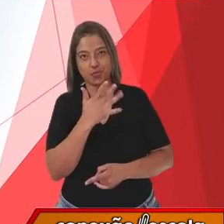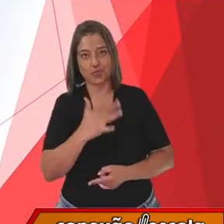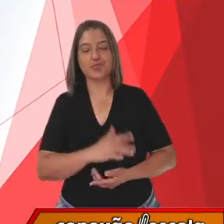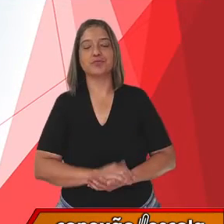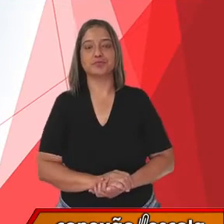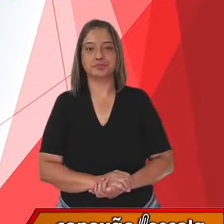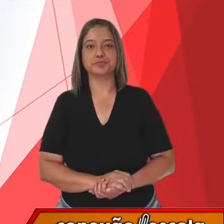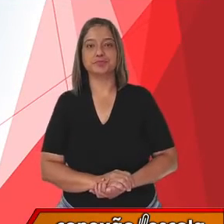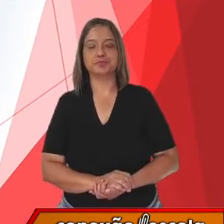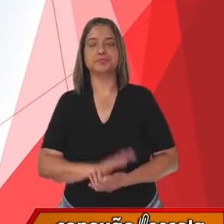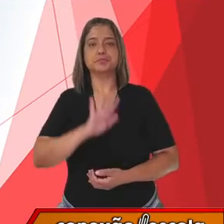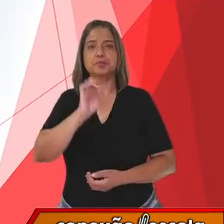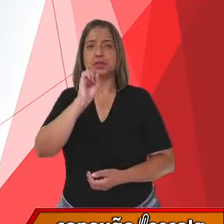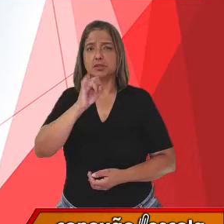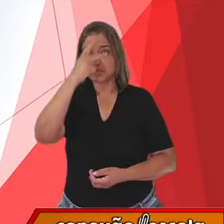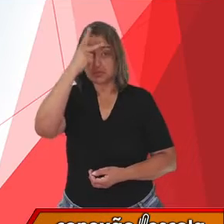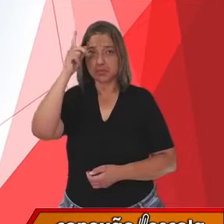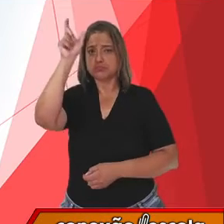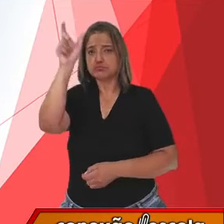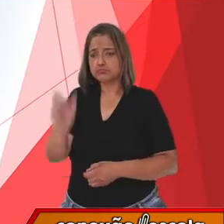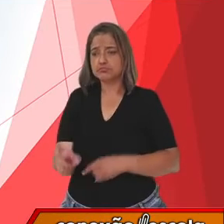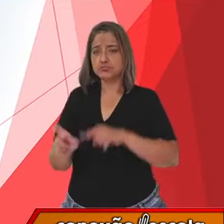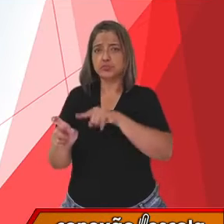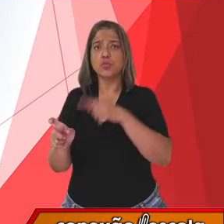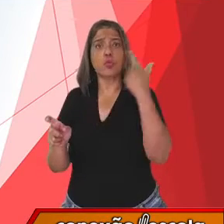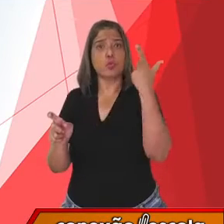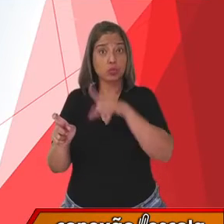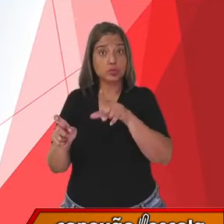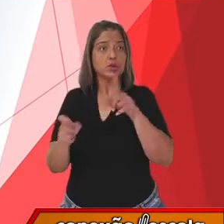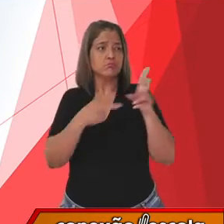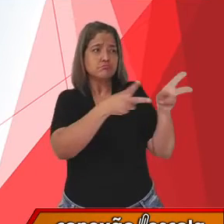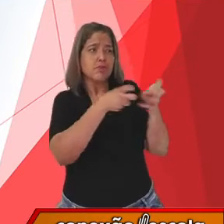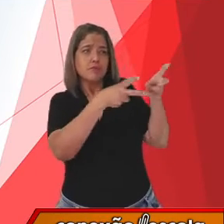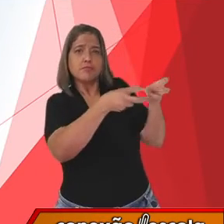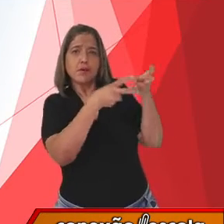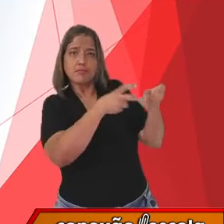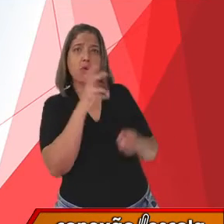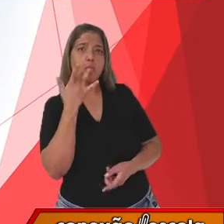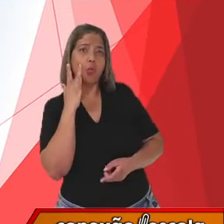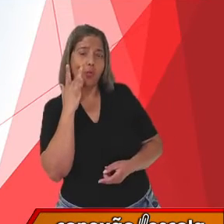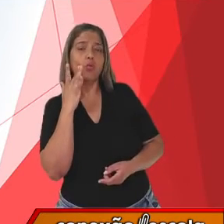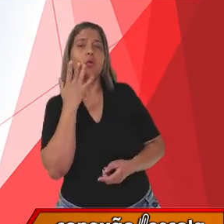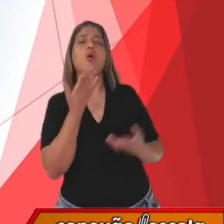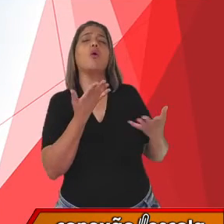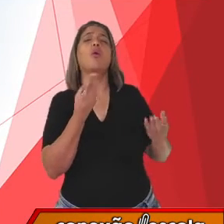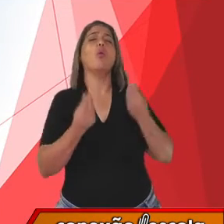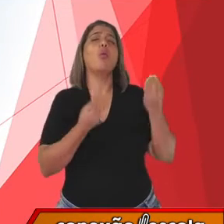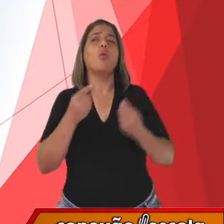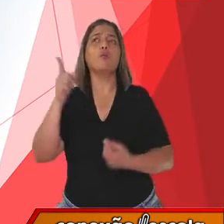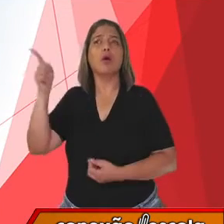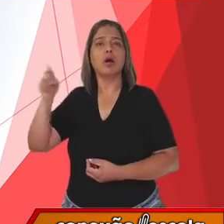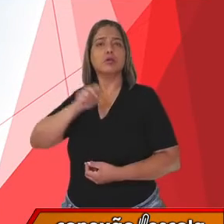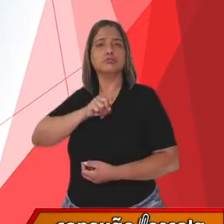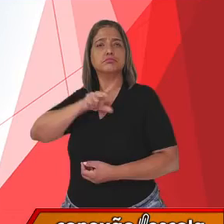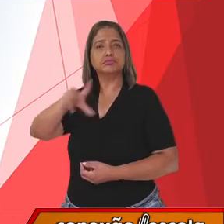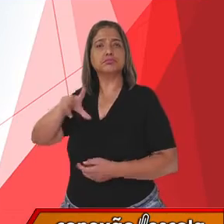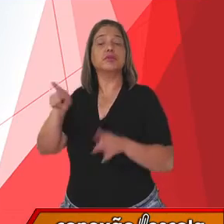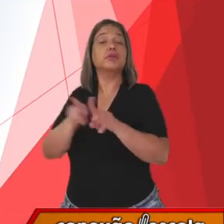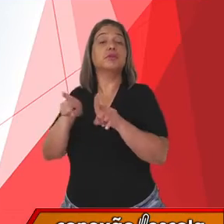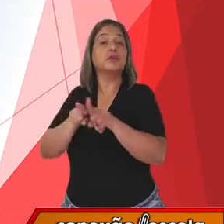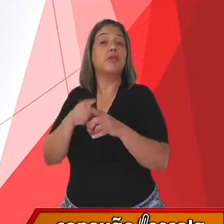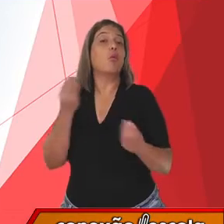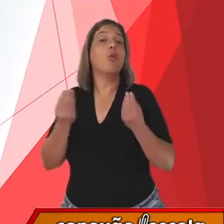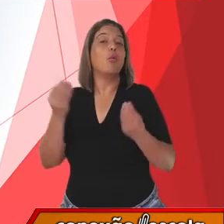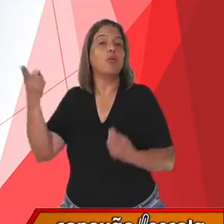Mas, se os indivíduos poderiam lucrar com a extração do ouro, como é que Portugal lucraria com esse